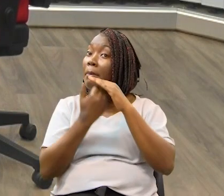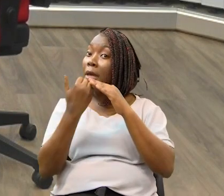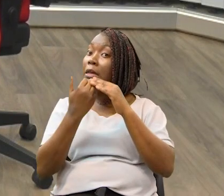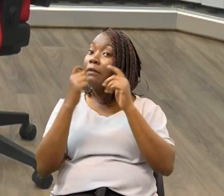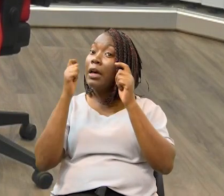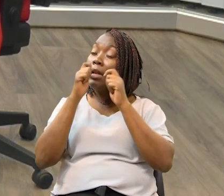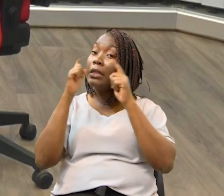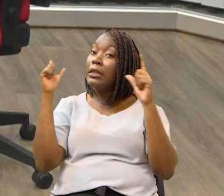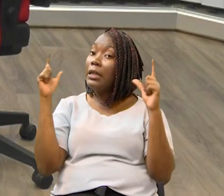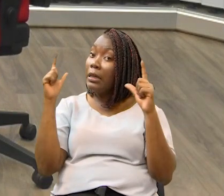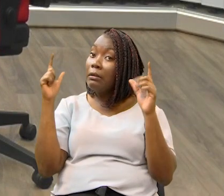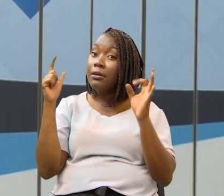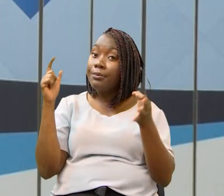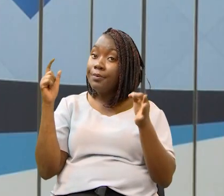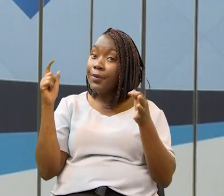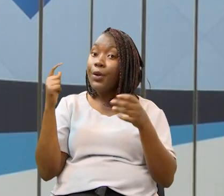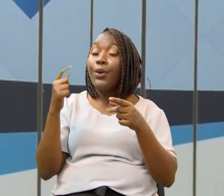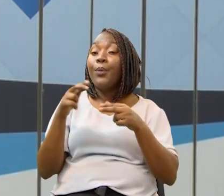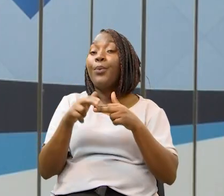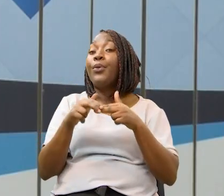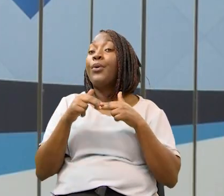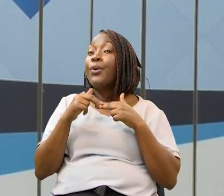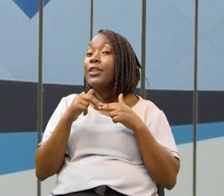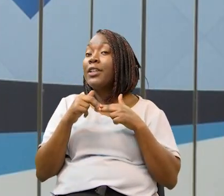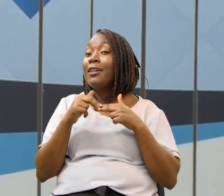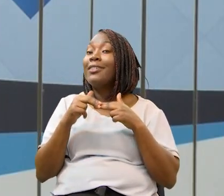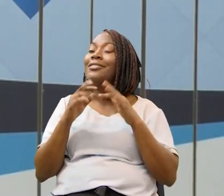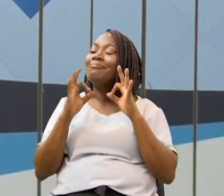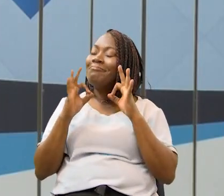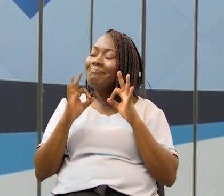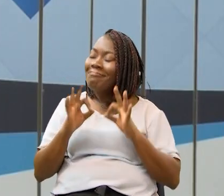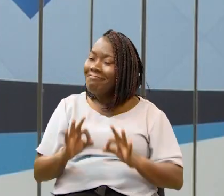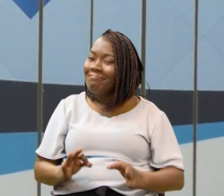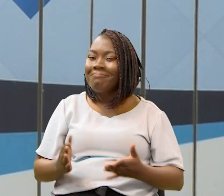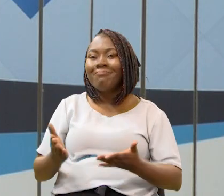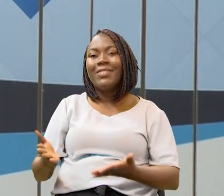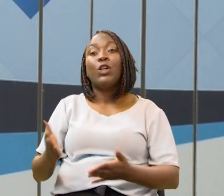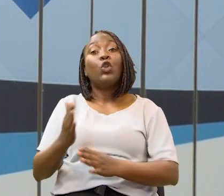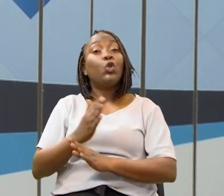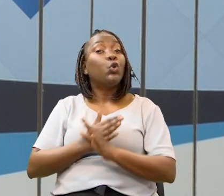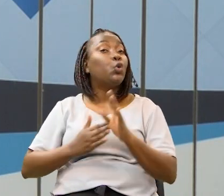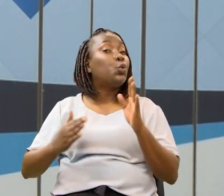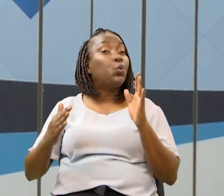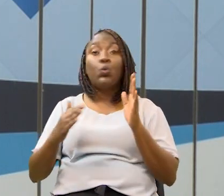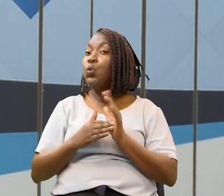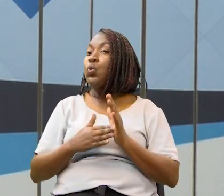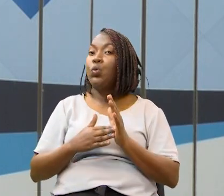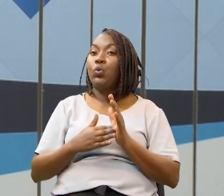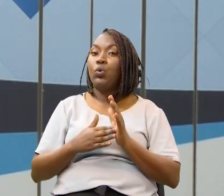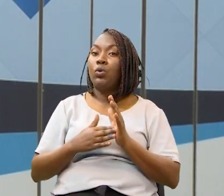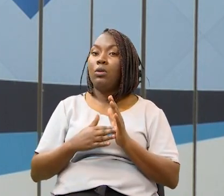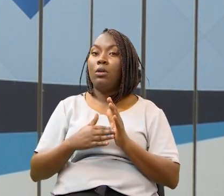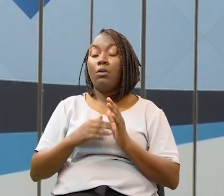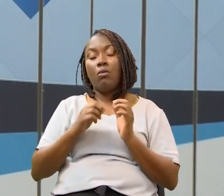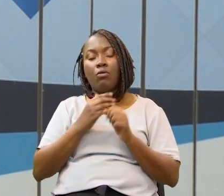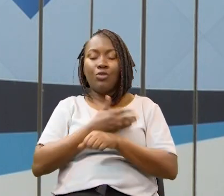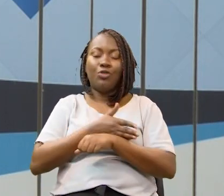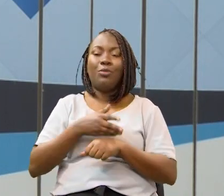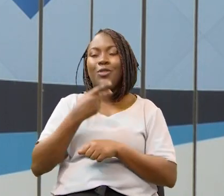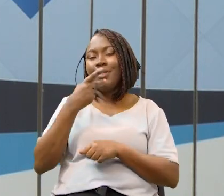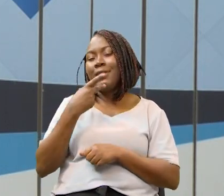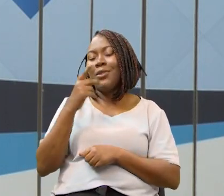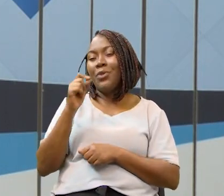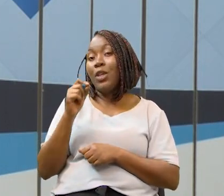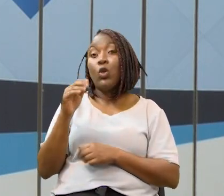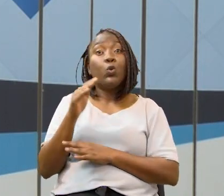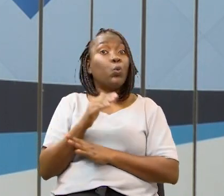empresas ficarem atentas, né? Por conta exatamente disso. Tudo pode, eu costumo dizer o